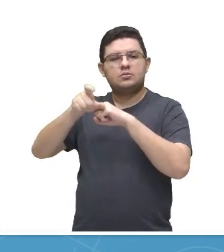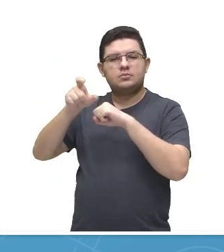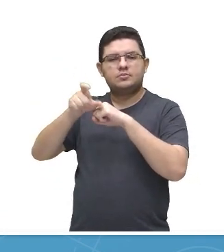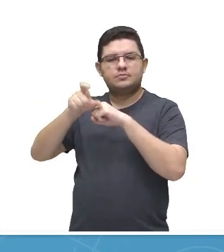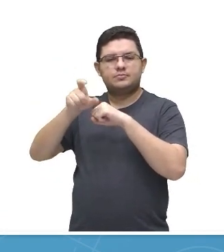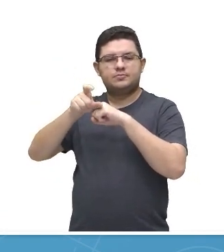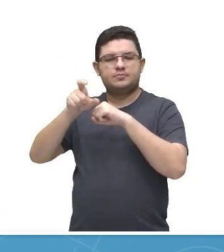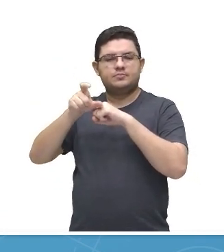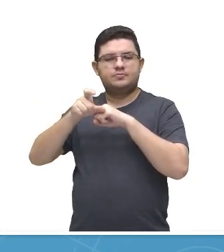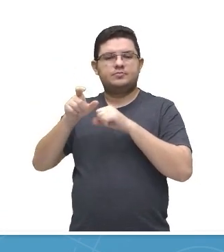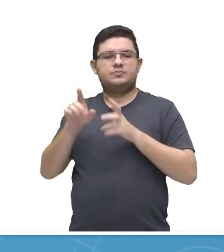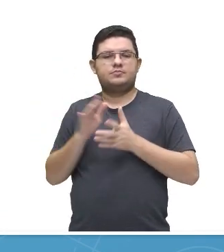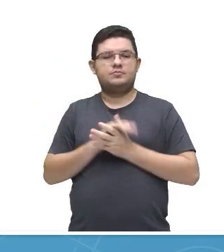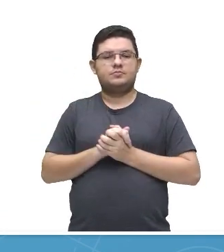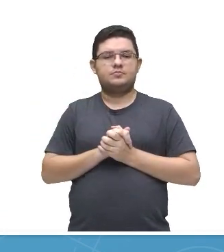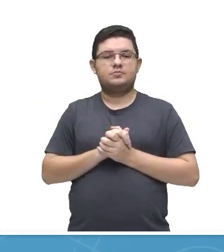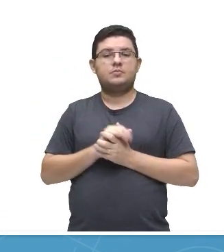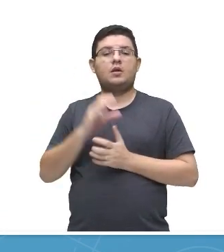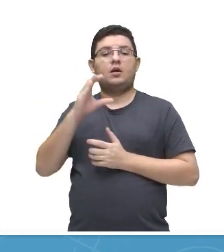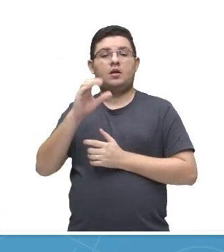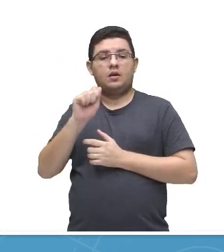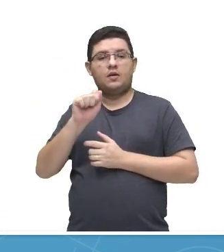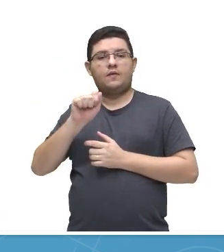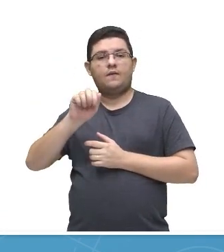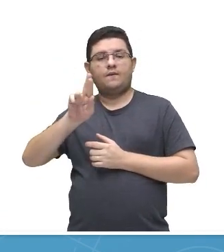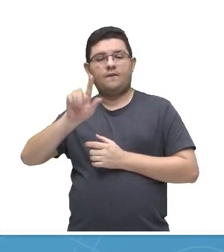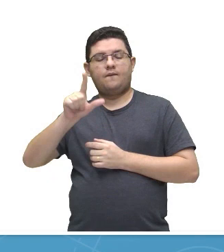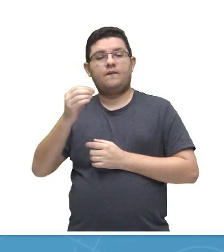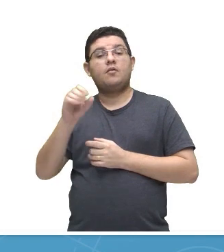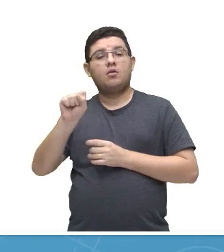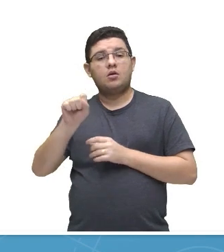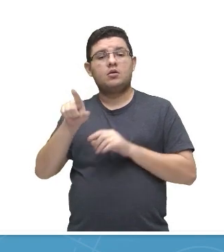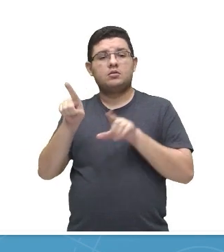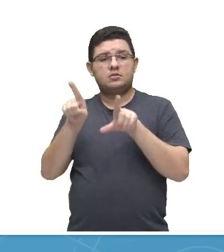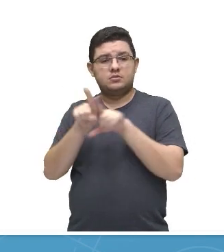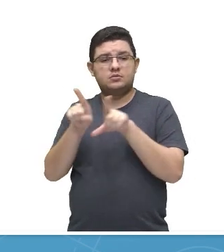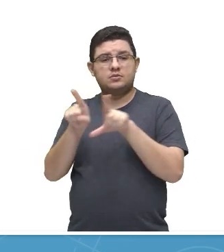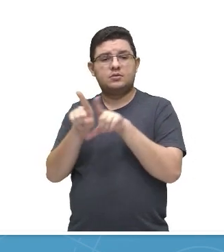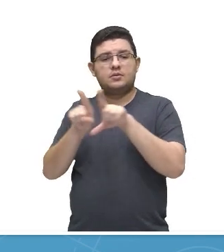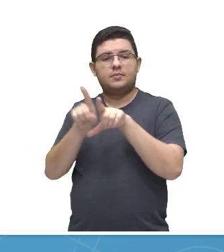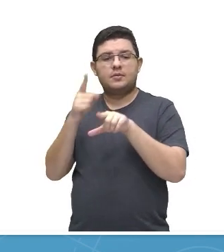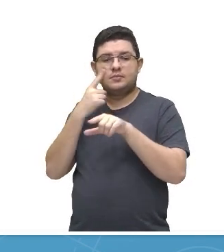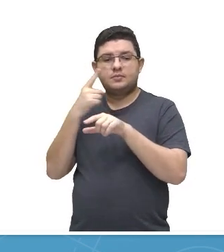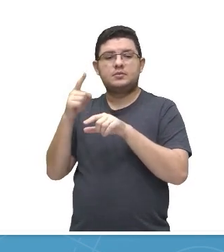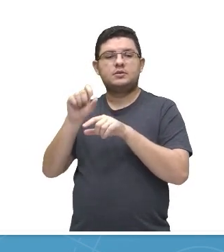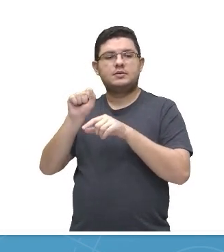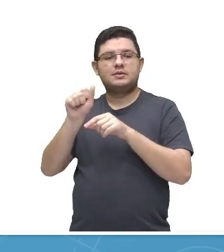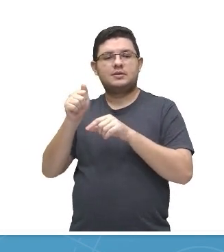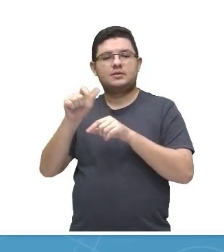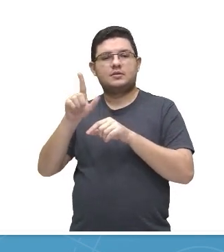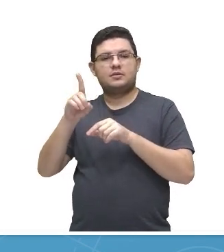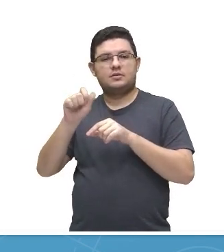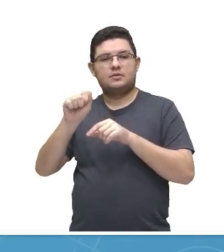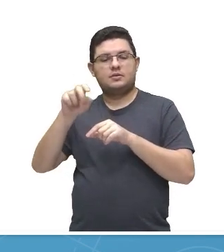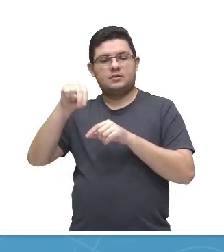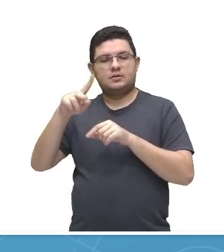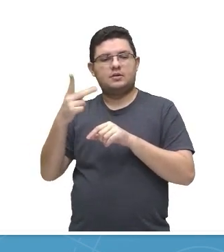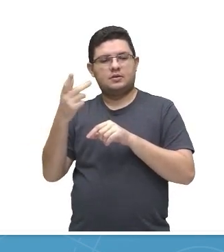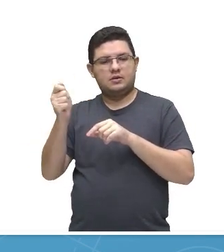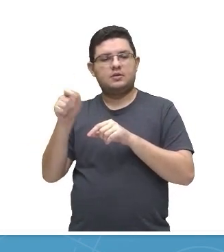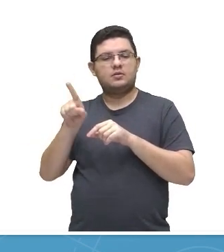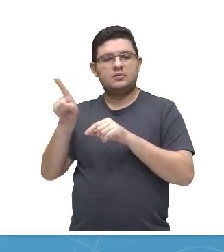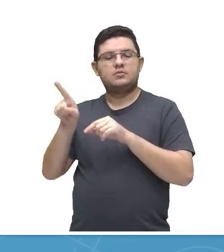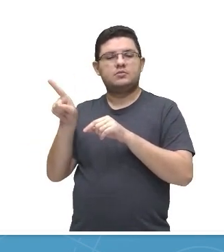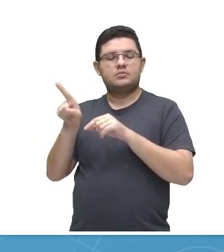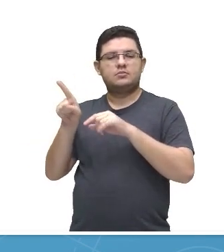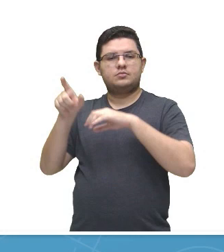Eu tenho Carlos Saldanha, que é o substantivo próprio. Já vou responder na letra B, né? Por que são grafados